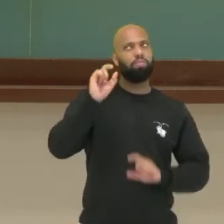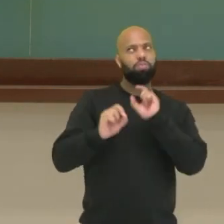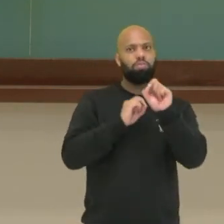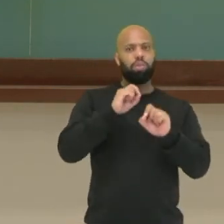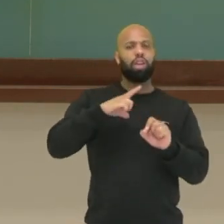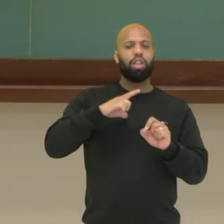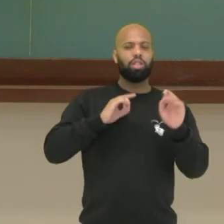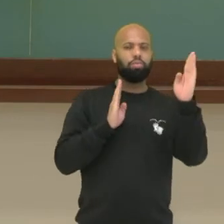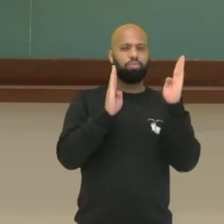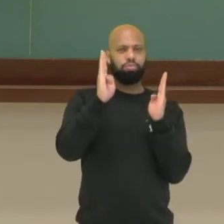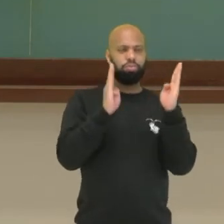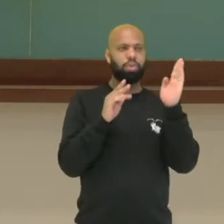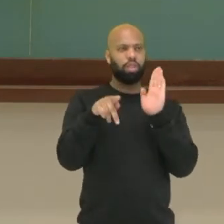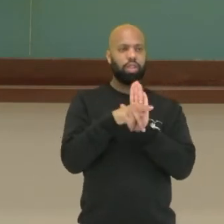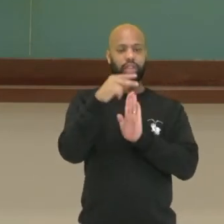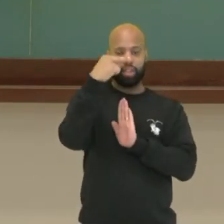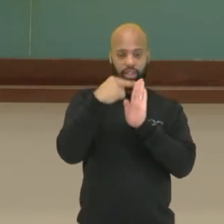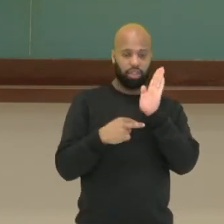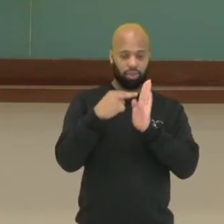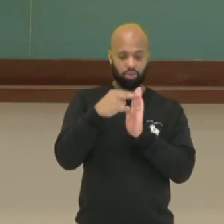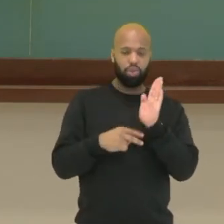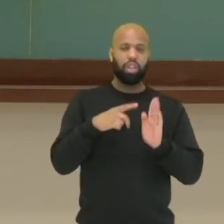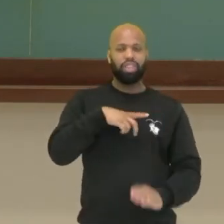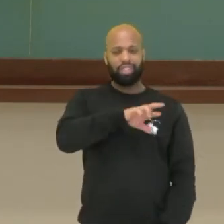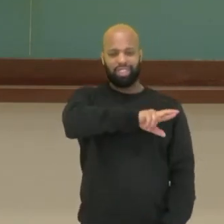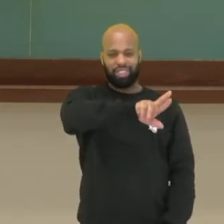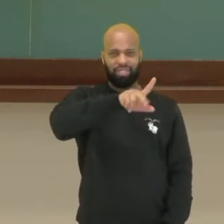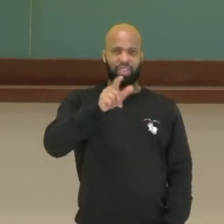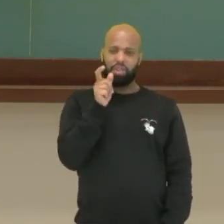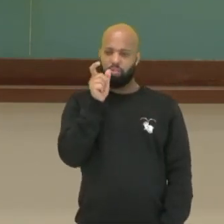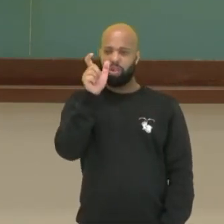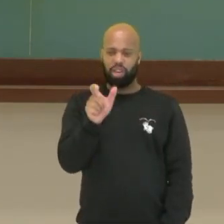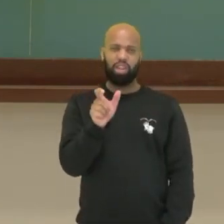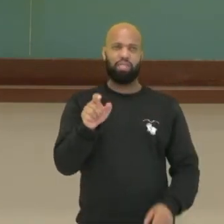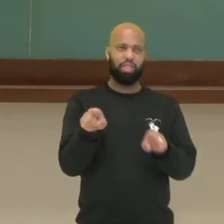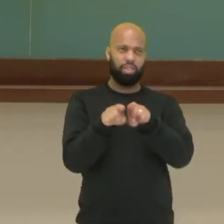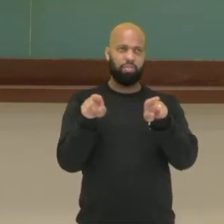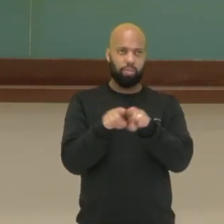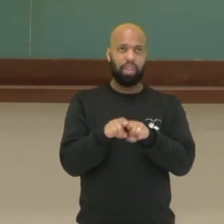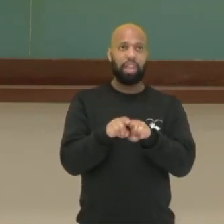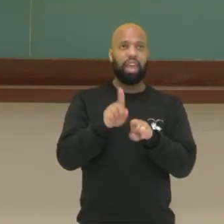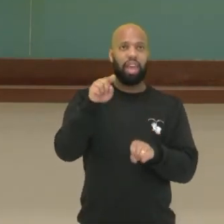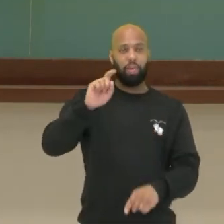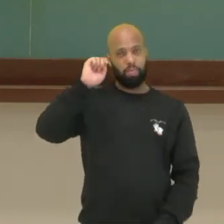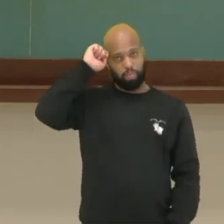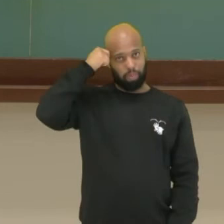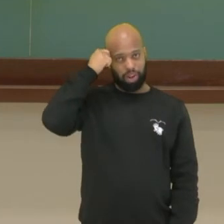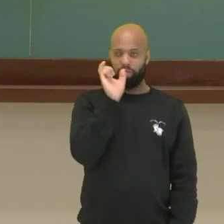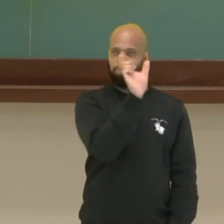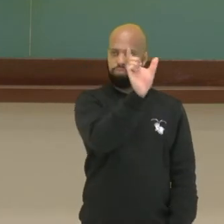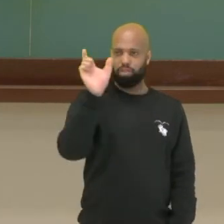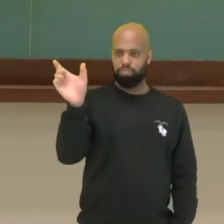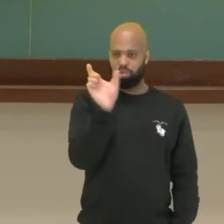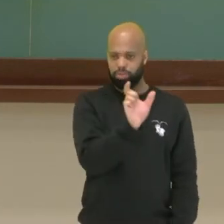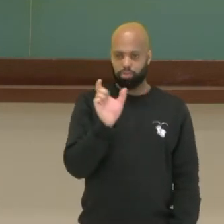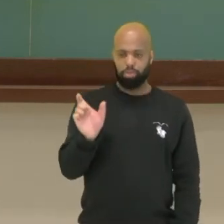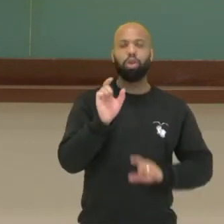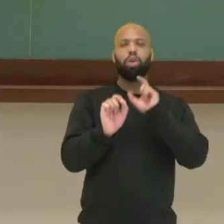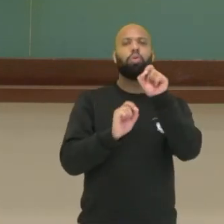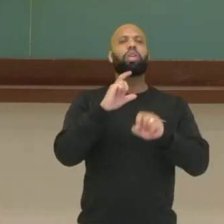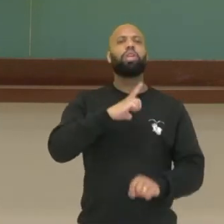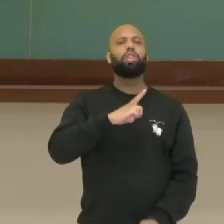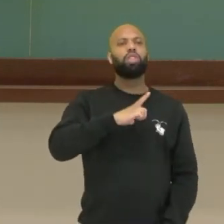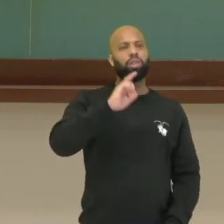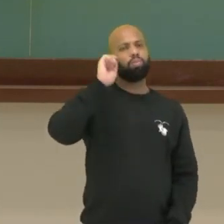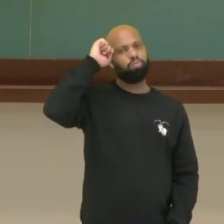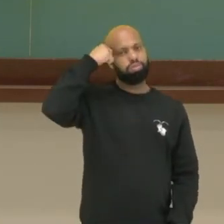leitura havia uma série de palavras em destaque, em negrito. E o que estava em negrito ali? O que